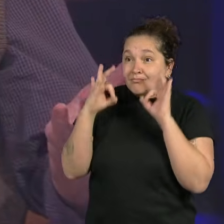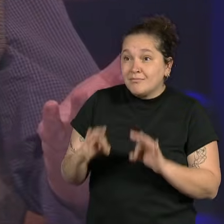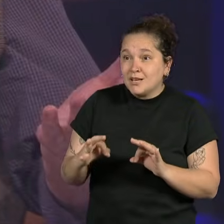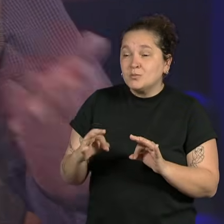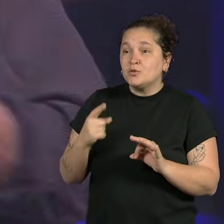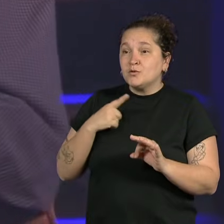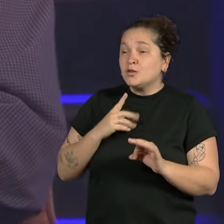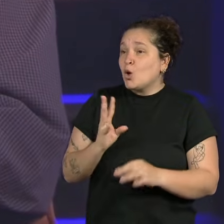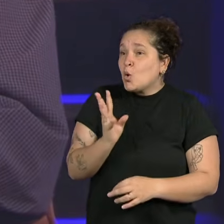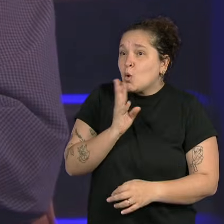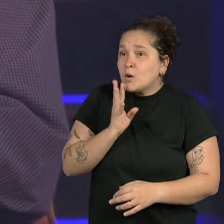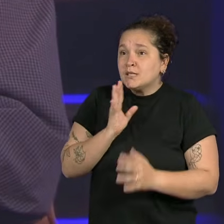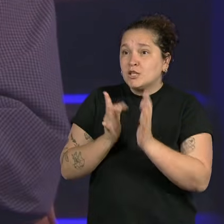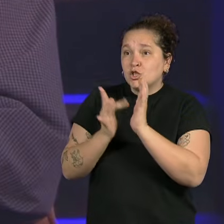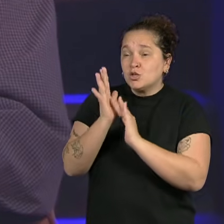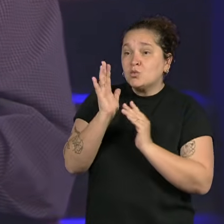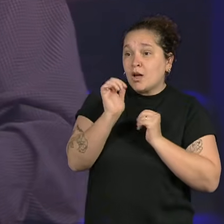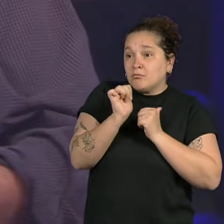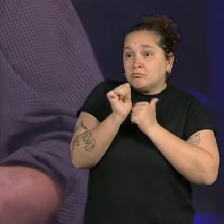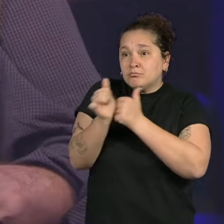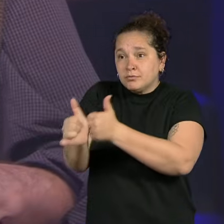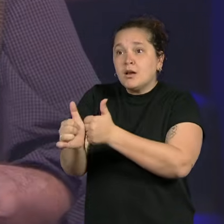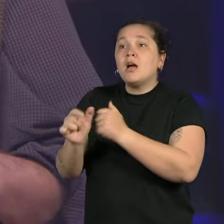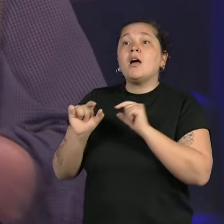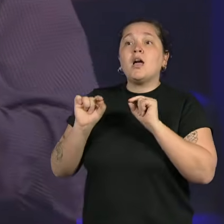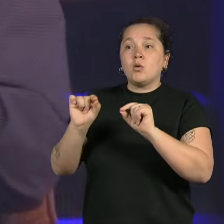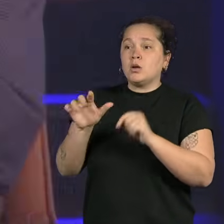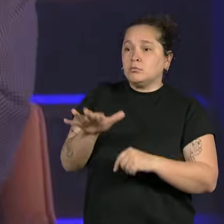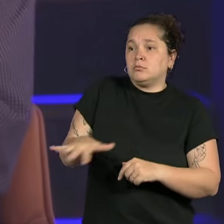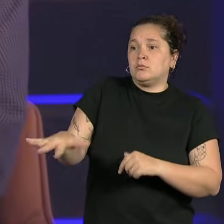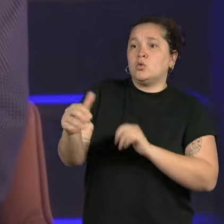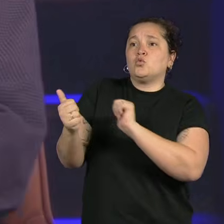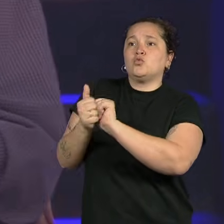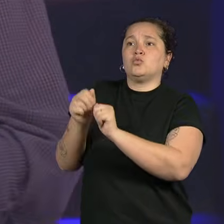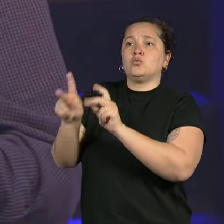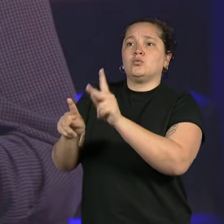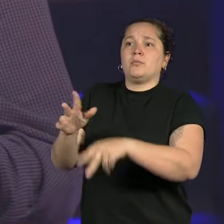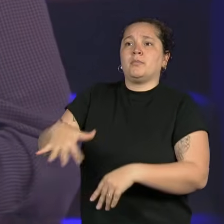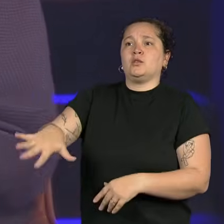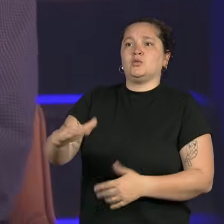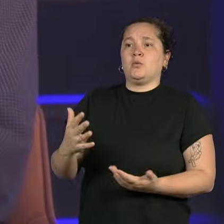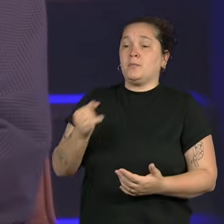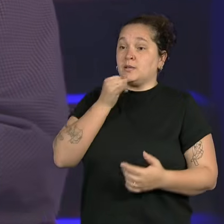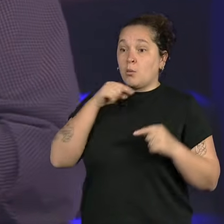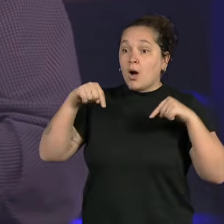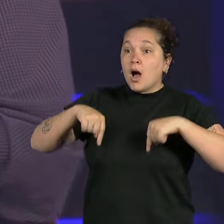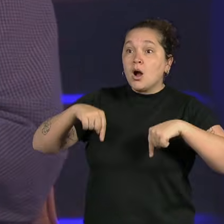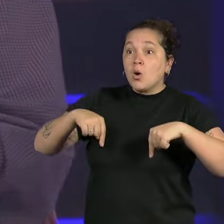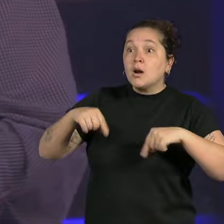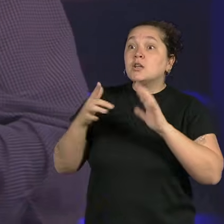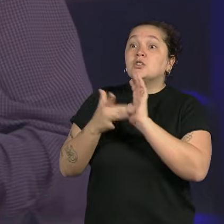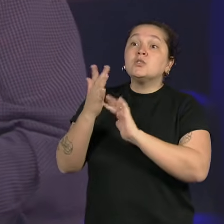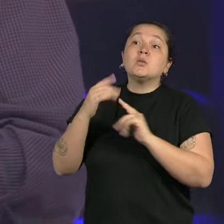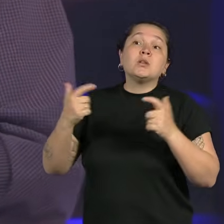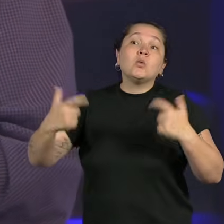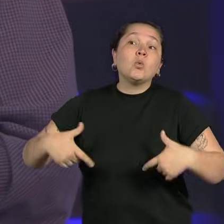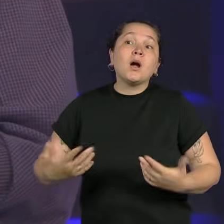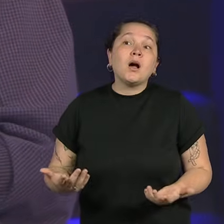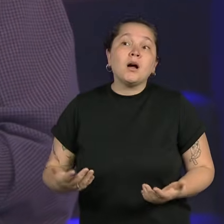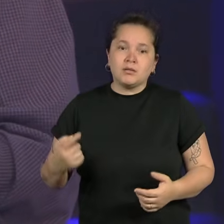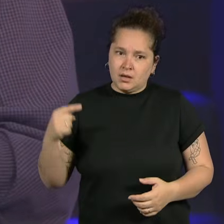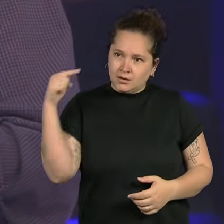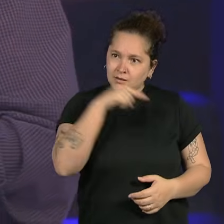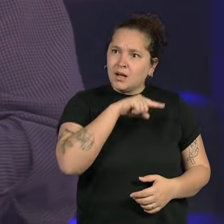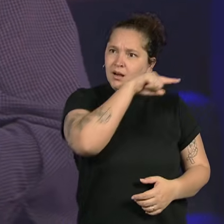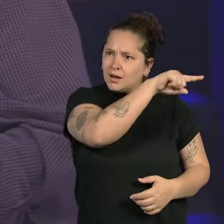com as pessoas, não com os bancos, né? E onde ele estaria agora? Ele estaria nas crateras de bombas